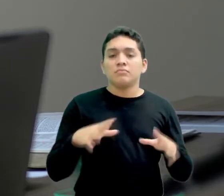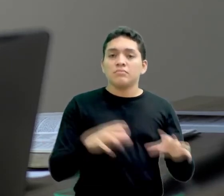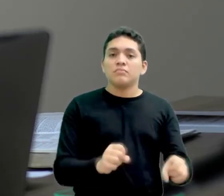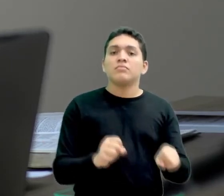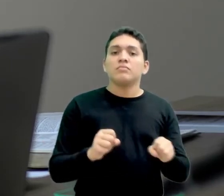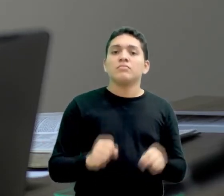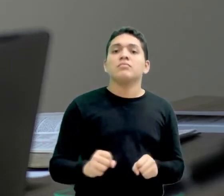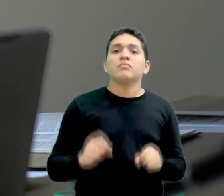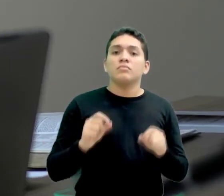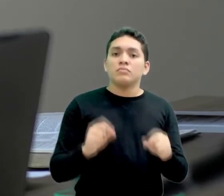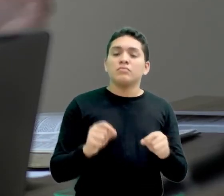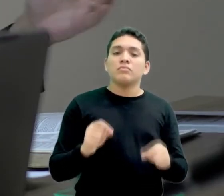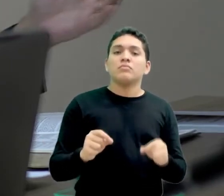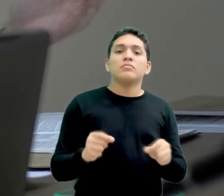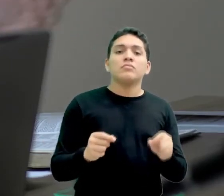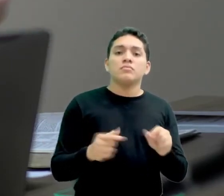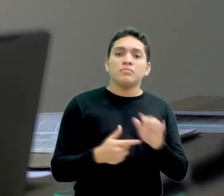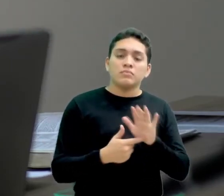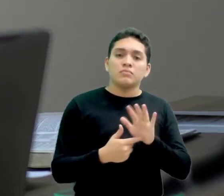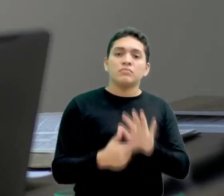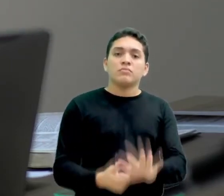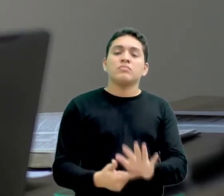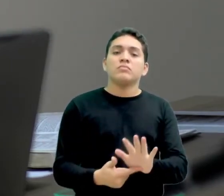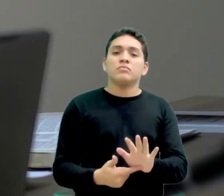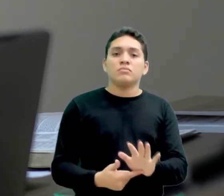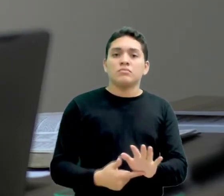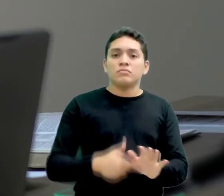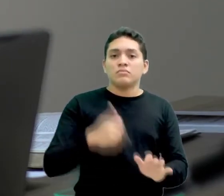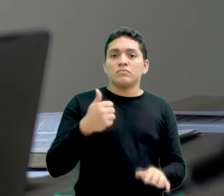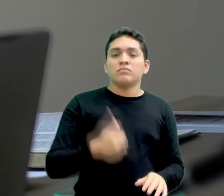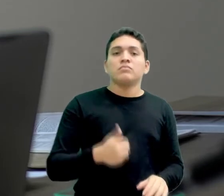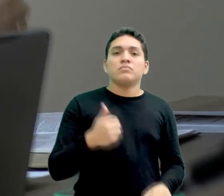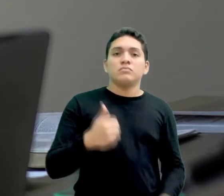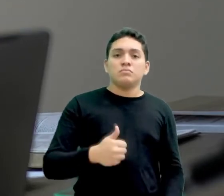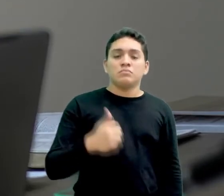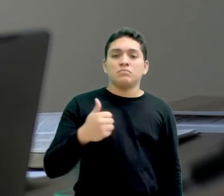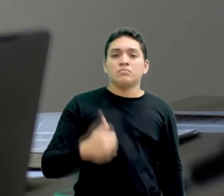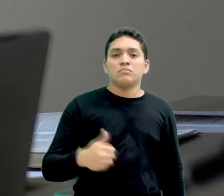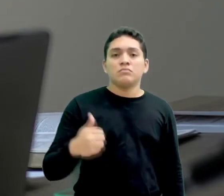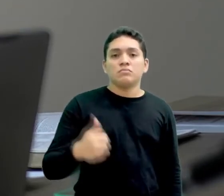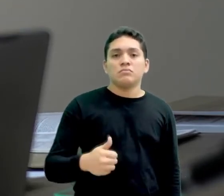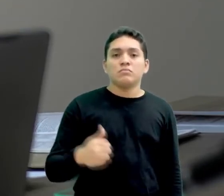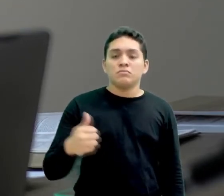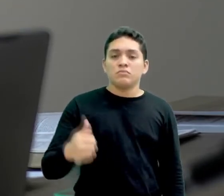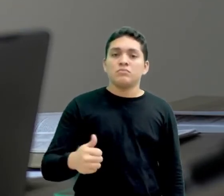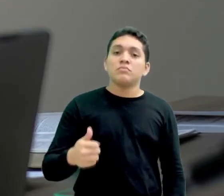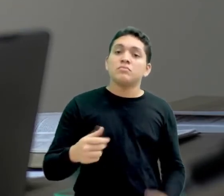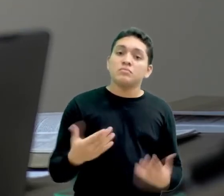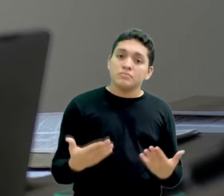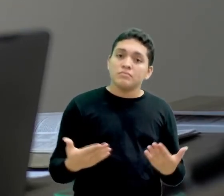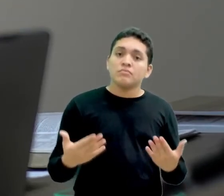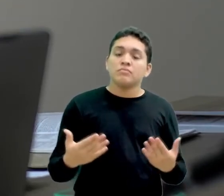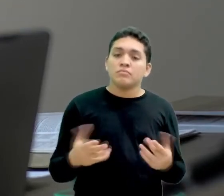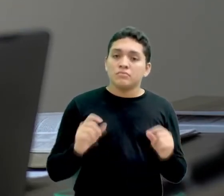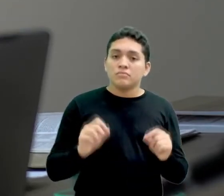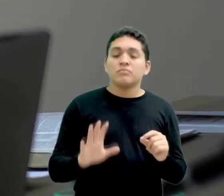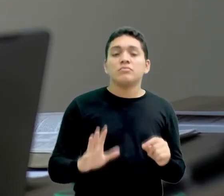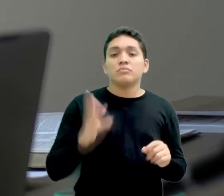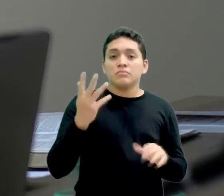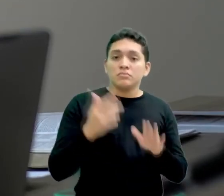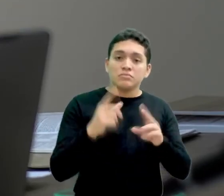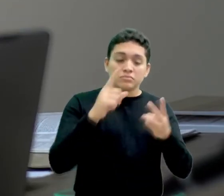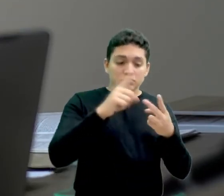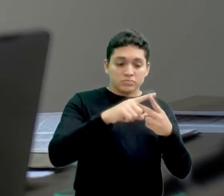retomando, né, aquilo que foi apresentado no decorrer da lição, reforçando os pontos, né, que foram